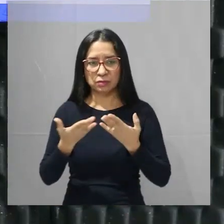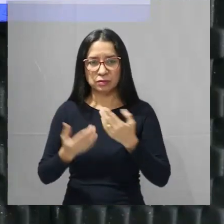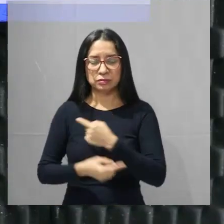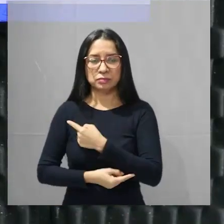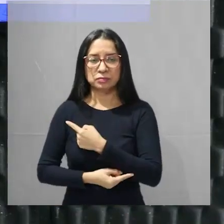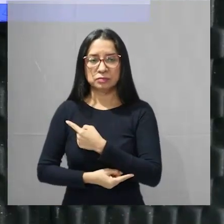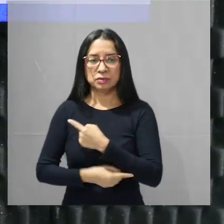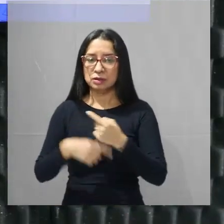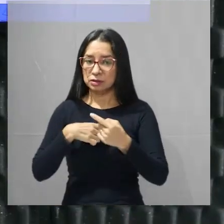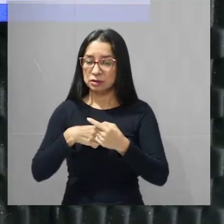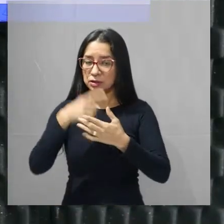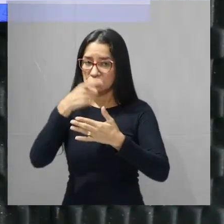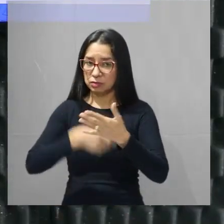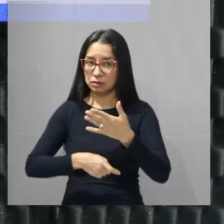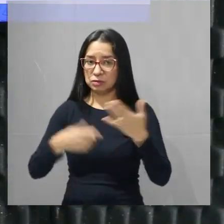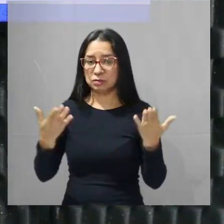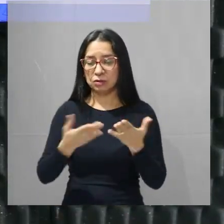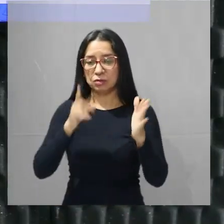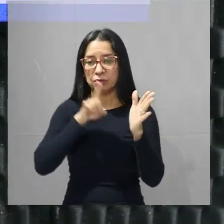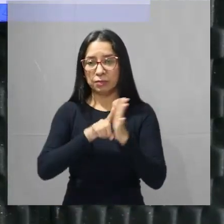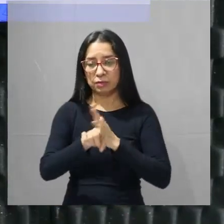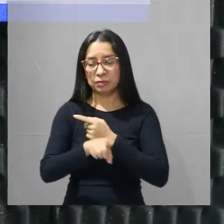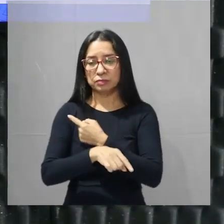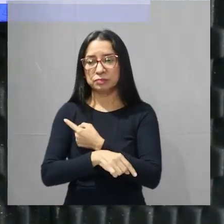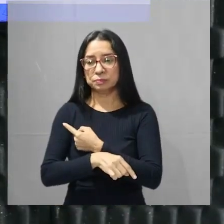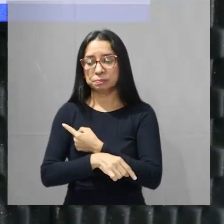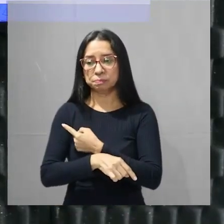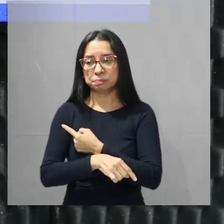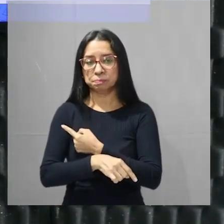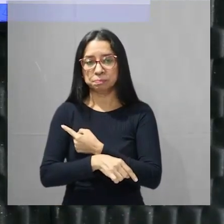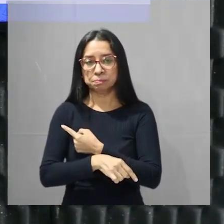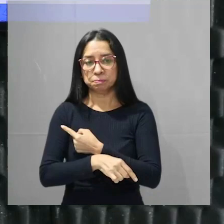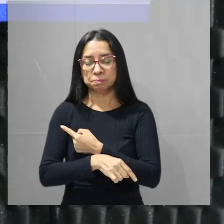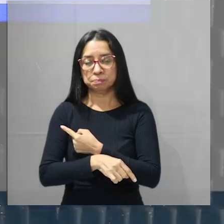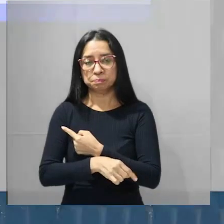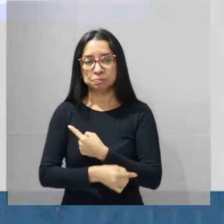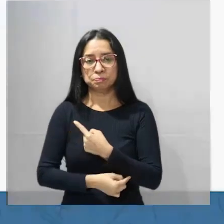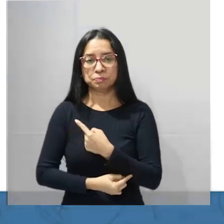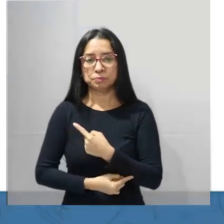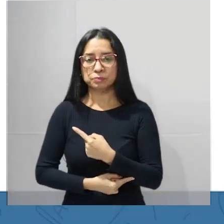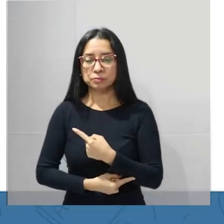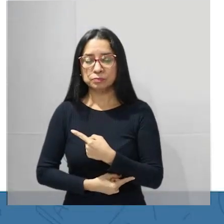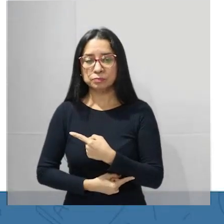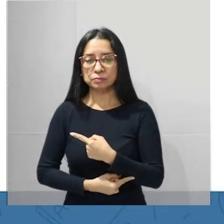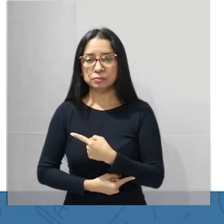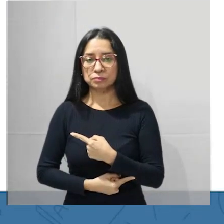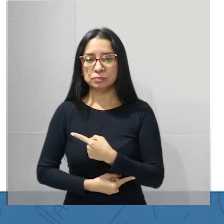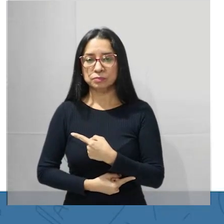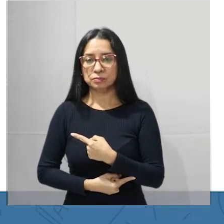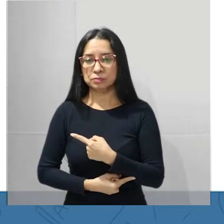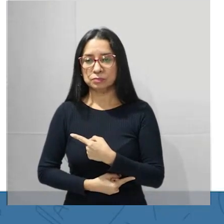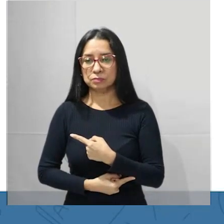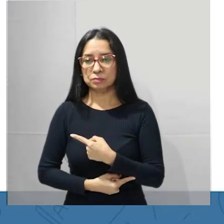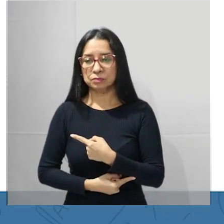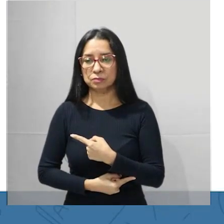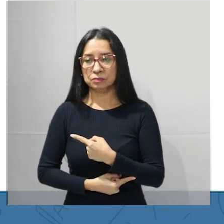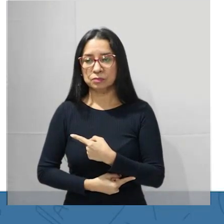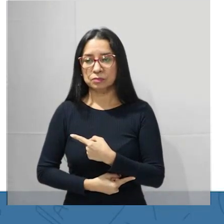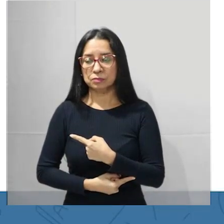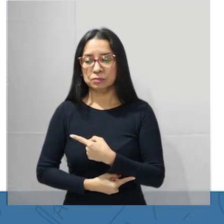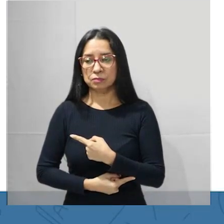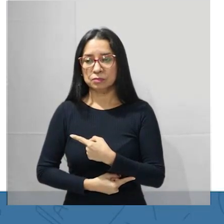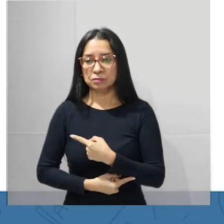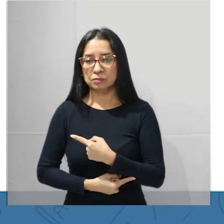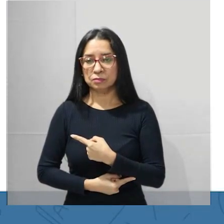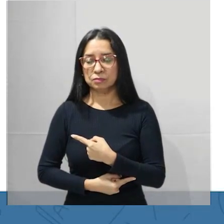te dá um texto e agora ele está aqui o comando. Aí ele te pergunta o seguinte, o fenômeno e as cidades a que o texto